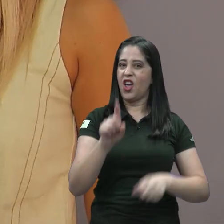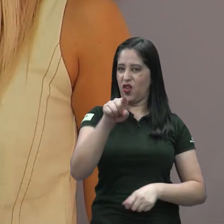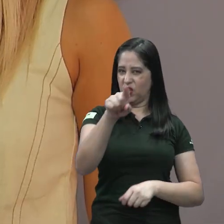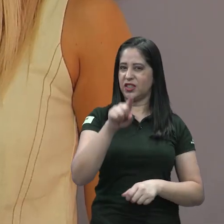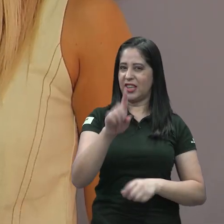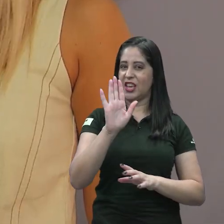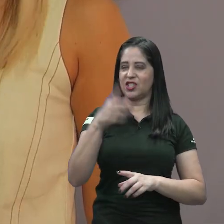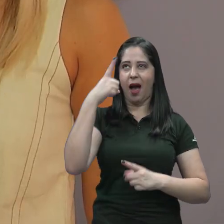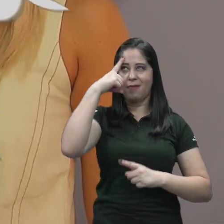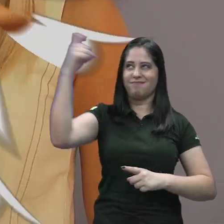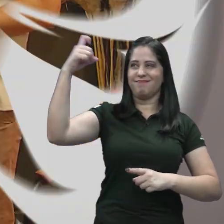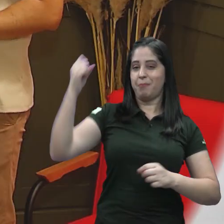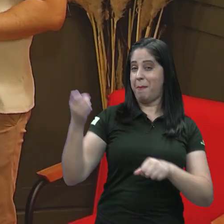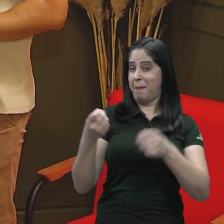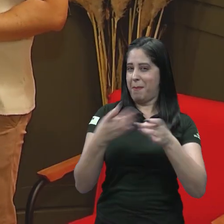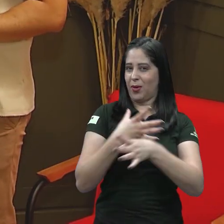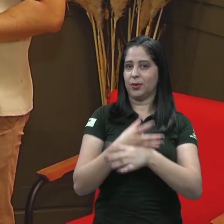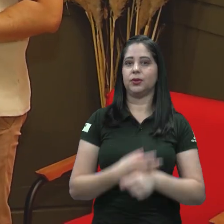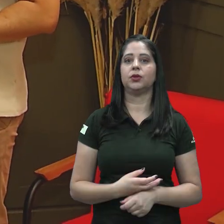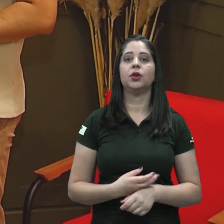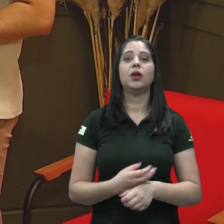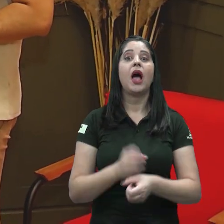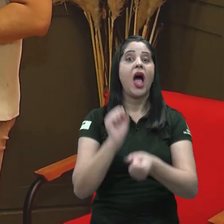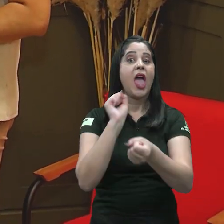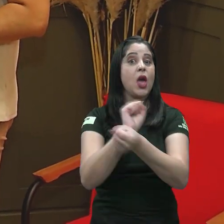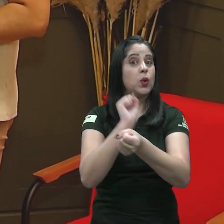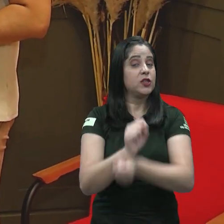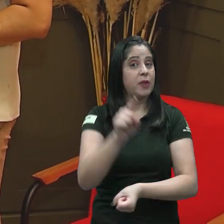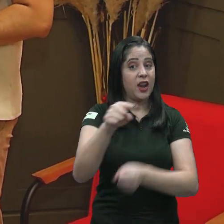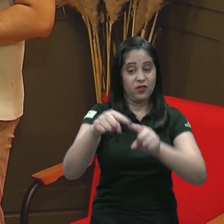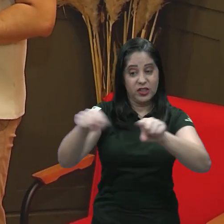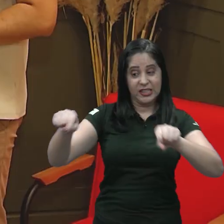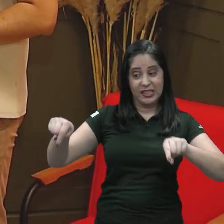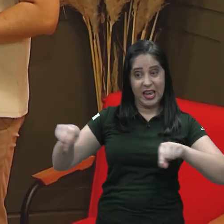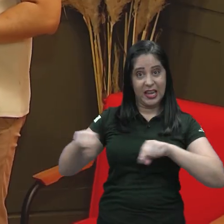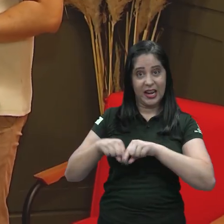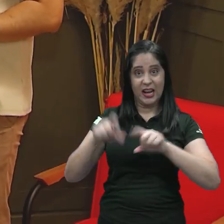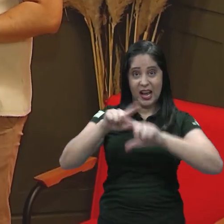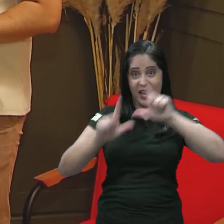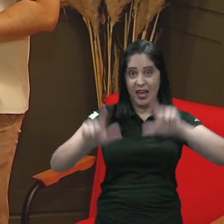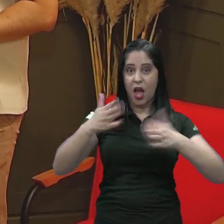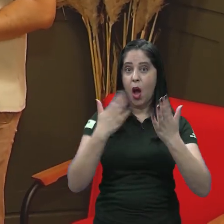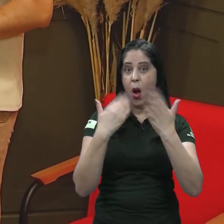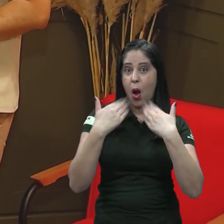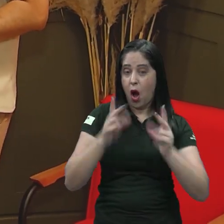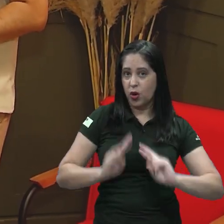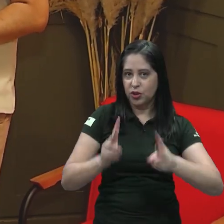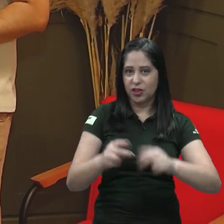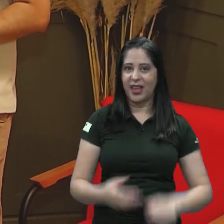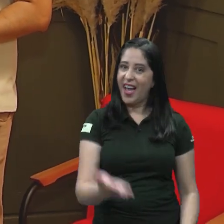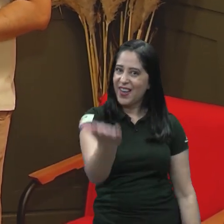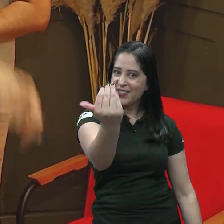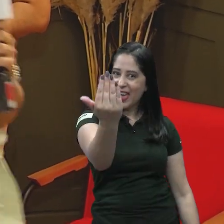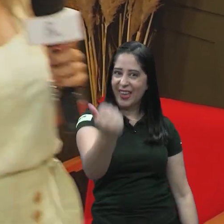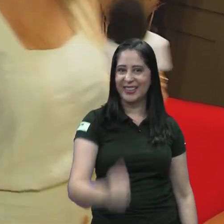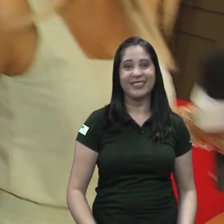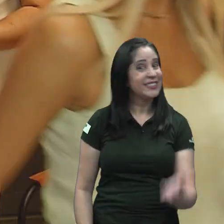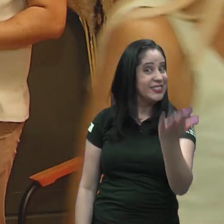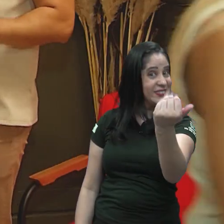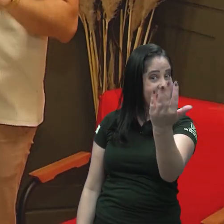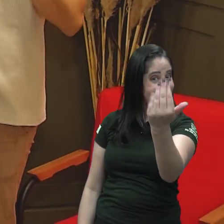pessoa criativa. Agora eu espero vocês no estúdio da TV Câmara pra gente continuar esse bate-papo, hein? Bora lá?